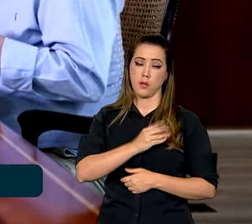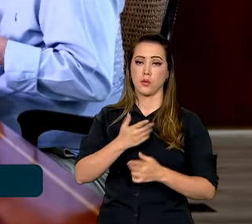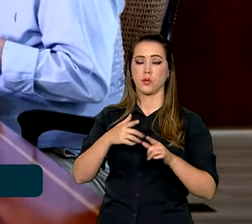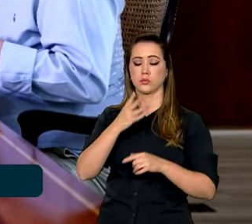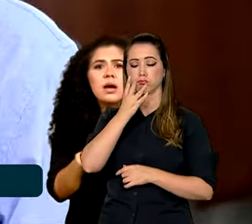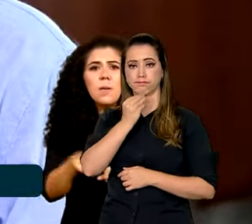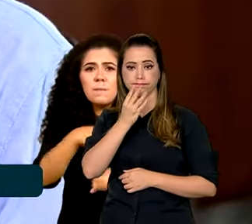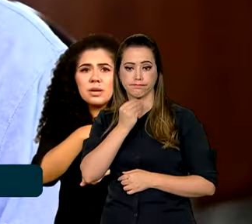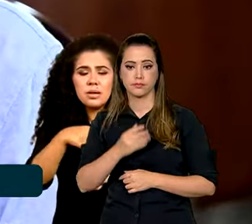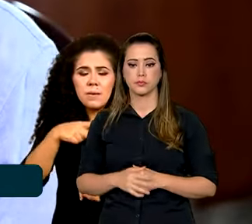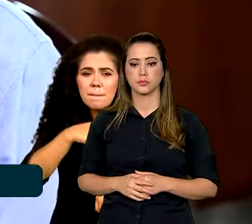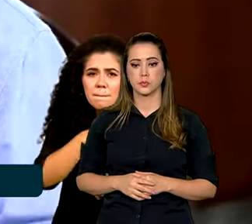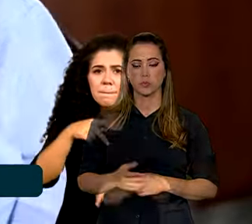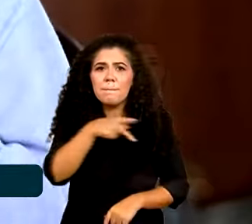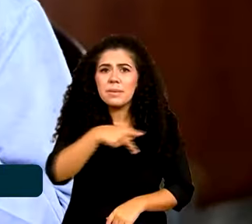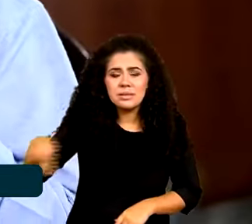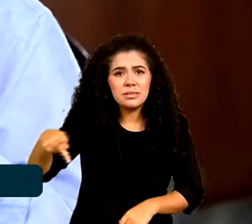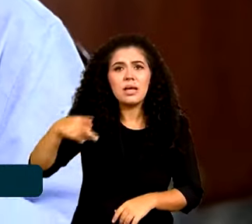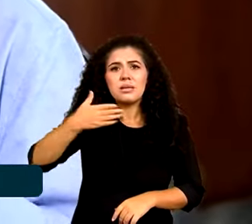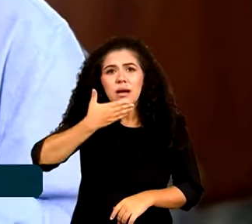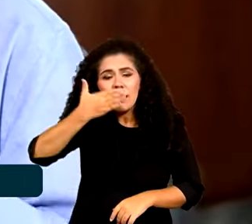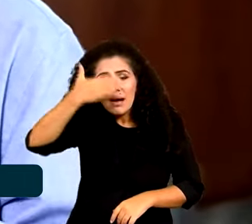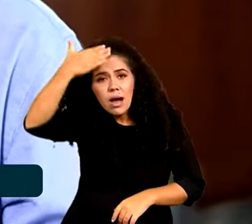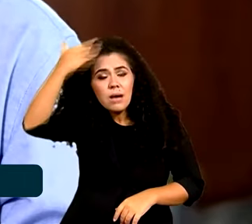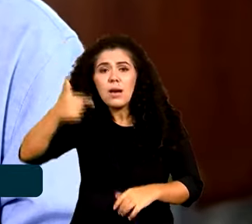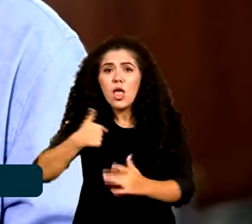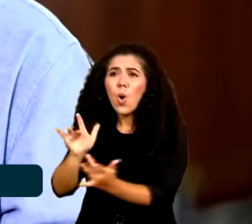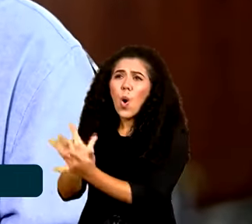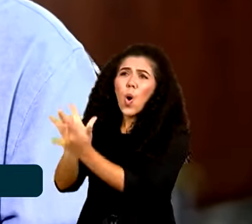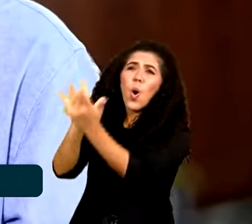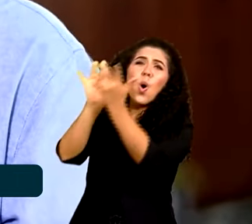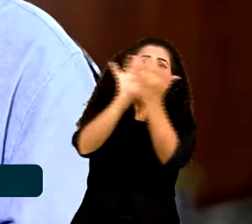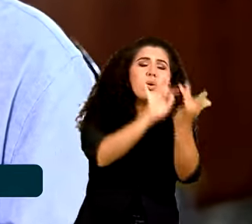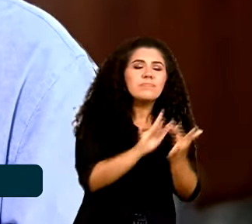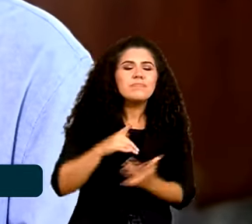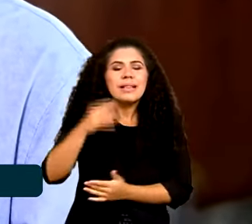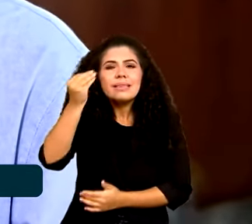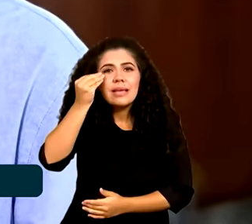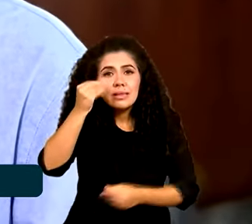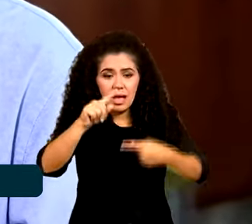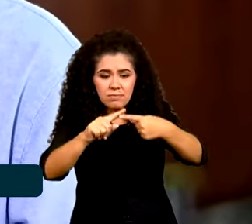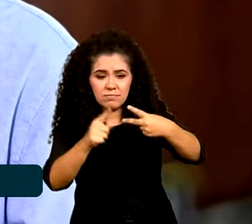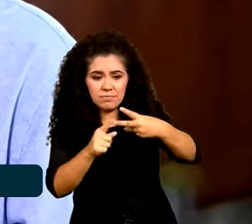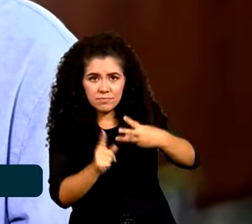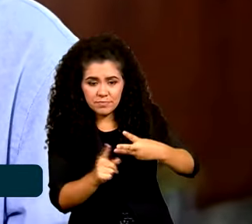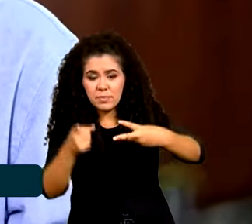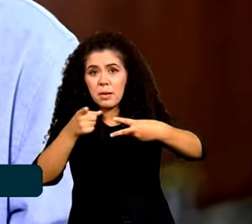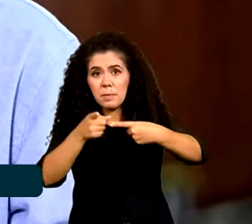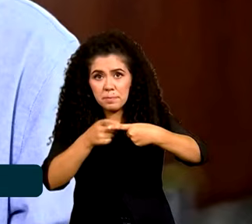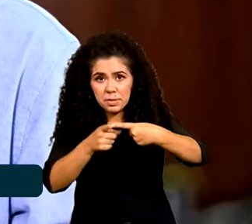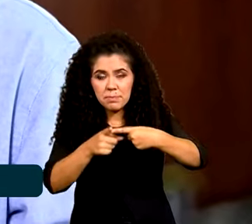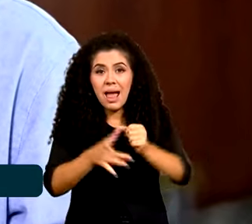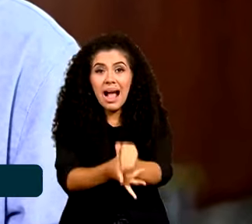garantia da Paz falando com todo mundo para que a gente consiga três coisas primeiro garantir um corredor humanitário